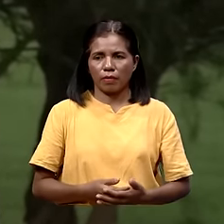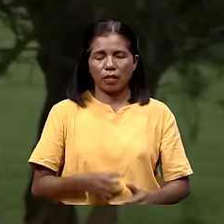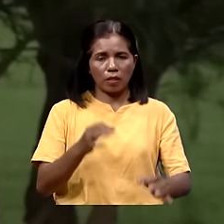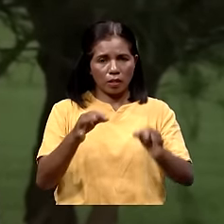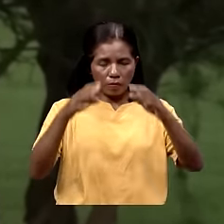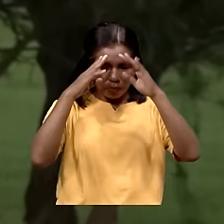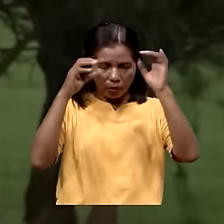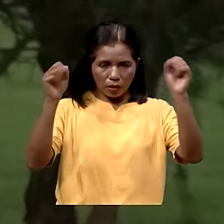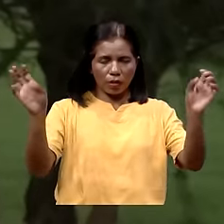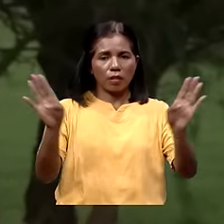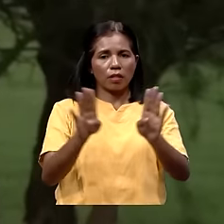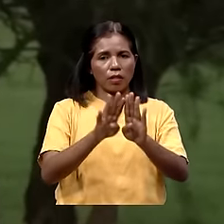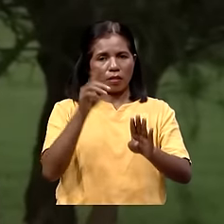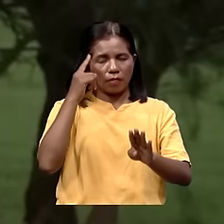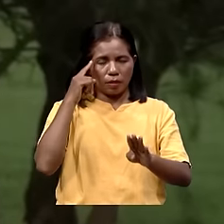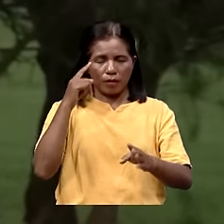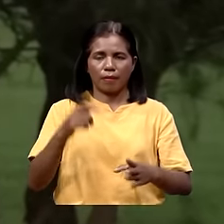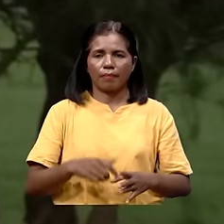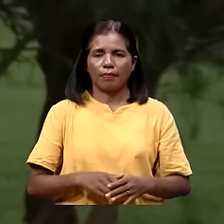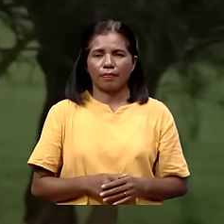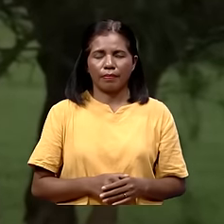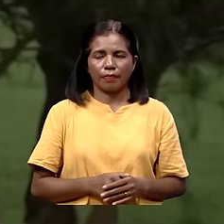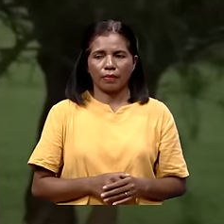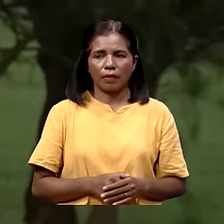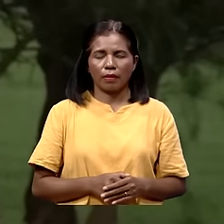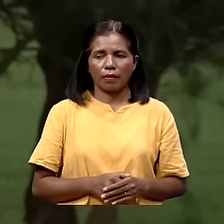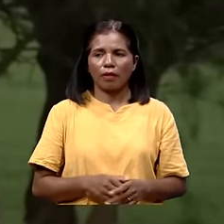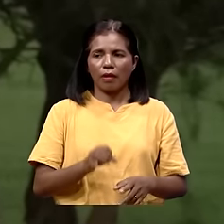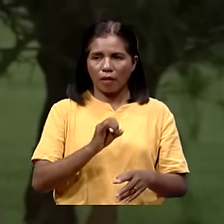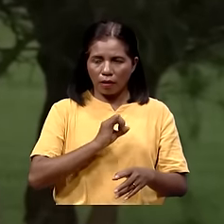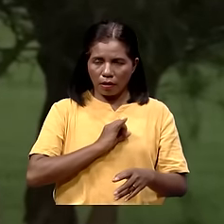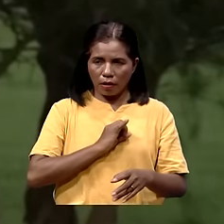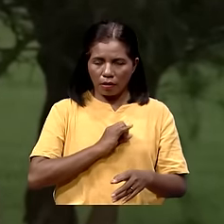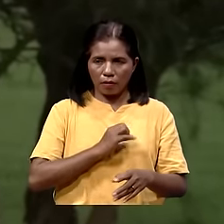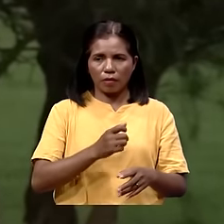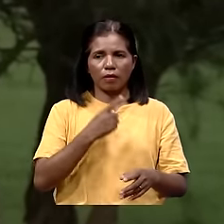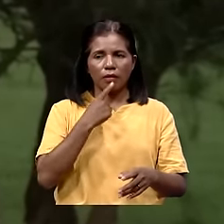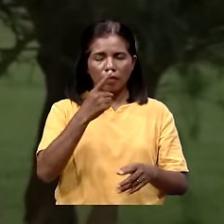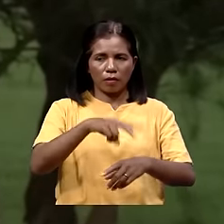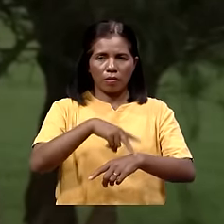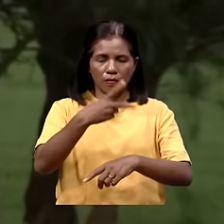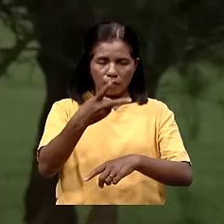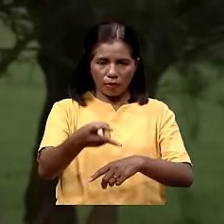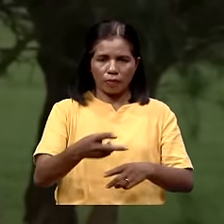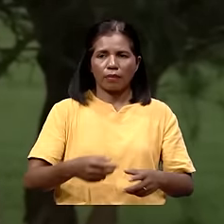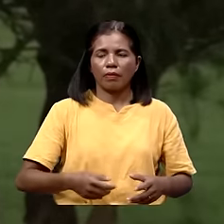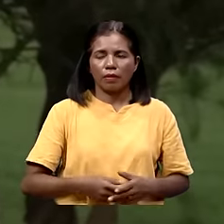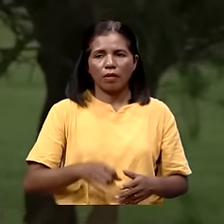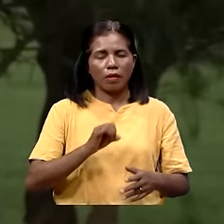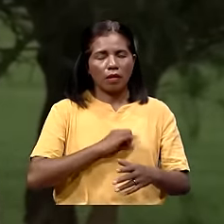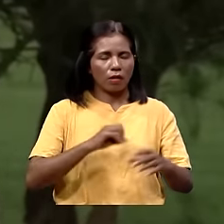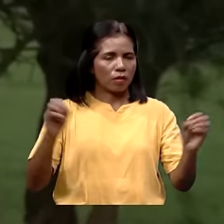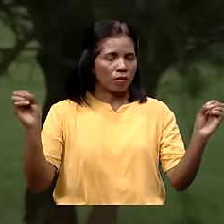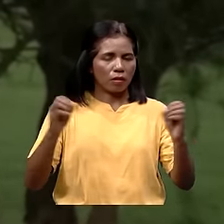Presidente da República Takamatan, ne haun ya autoridade monu haun la ia